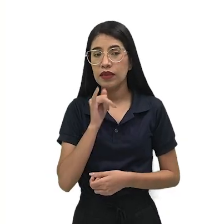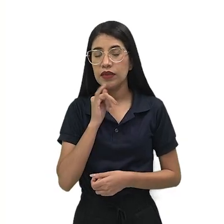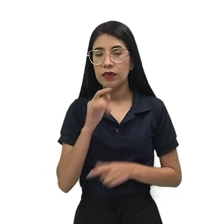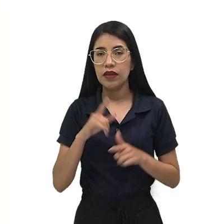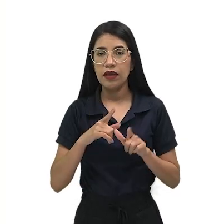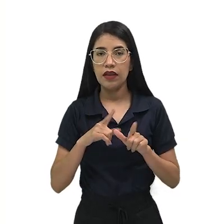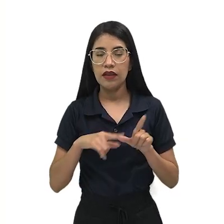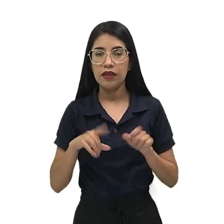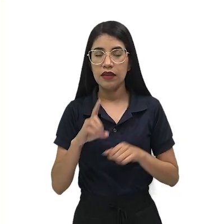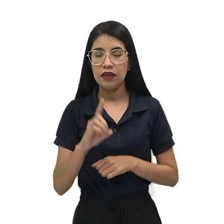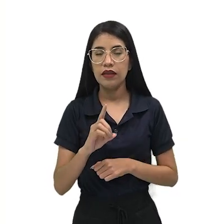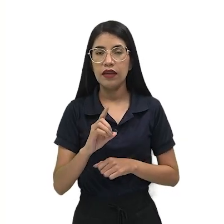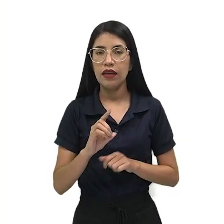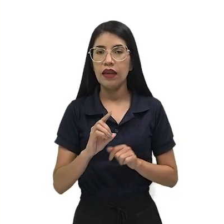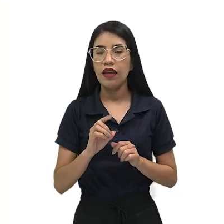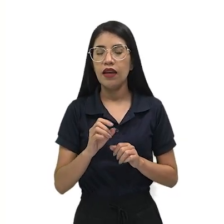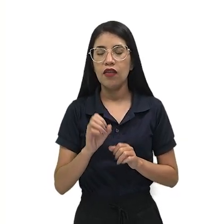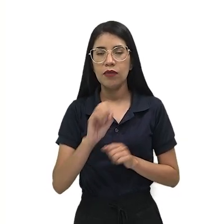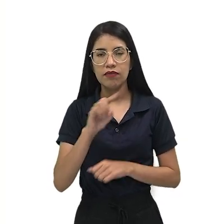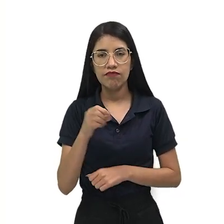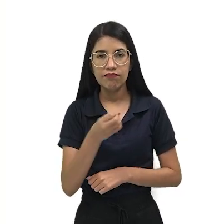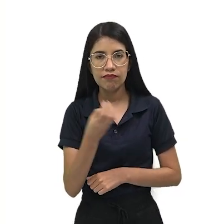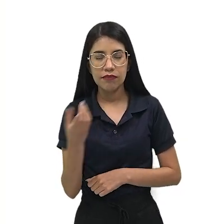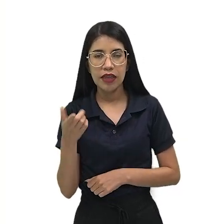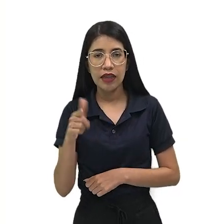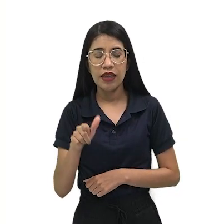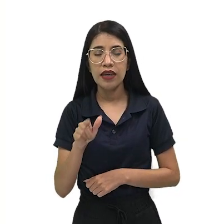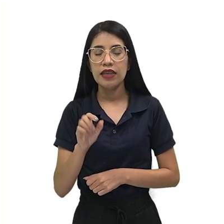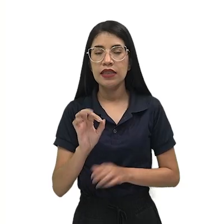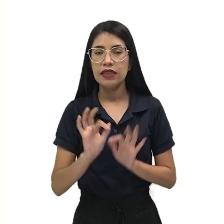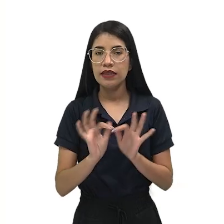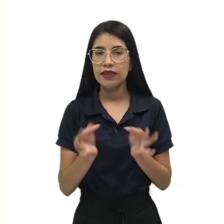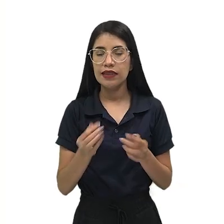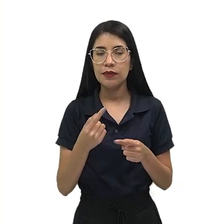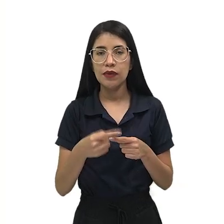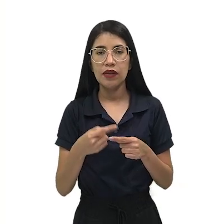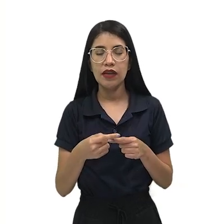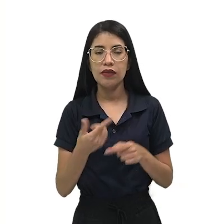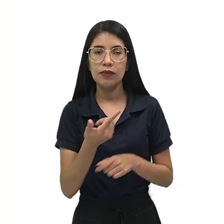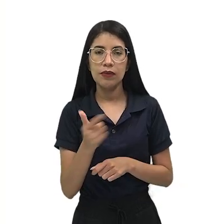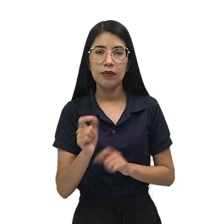simples. Por que que ela é simples? Porque ela não tem o